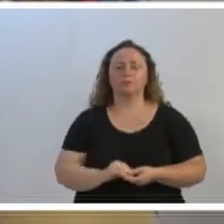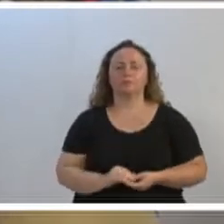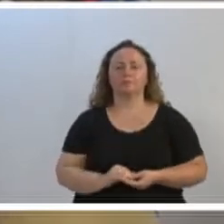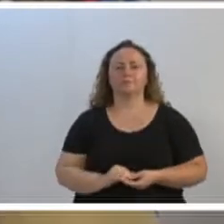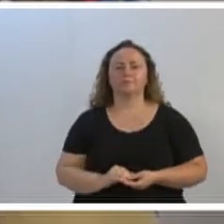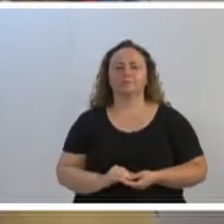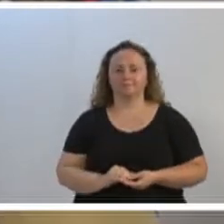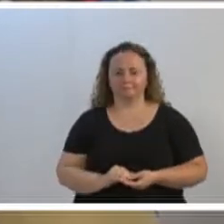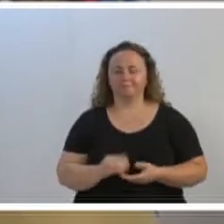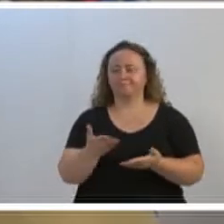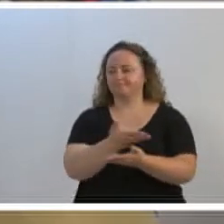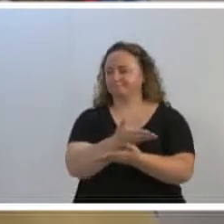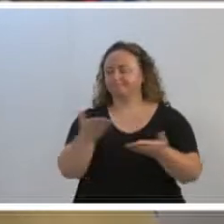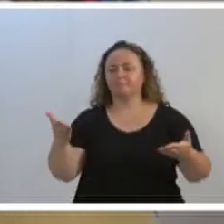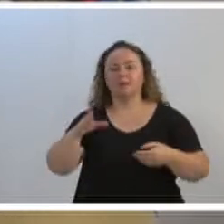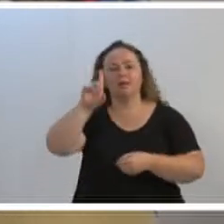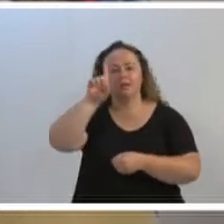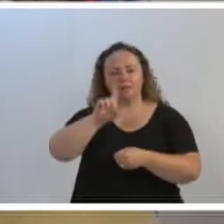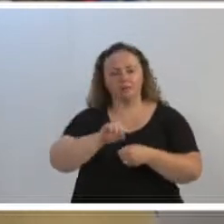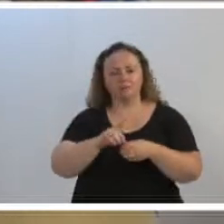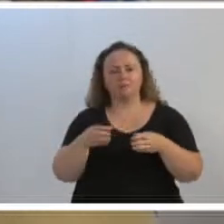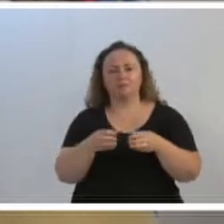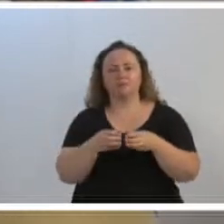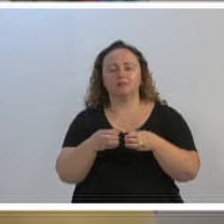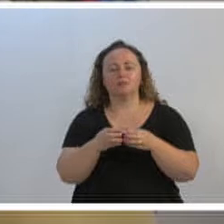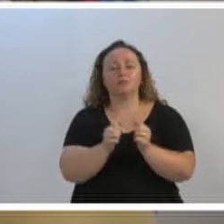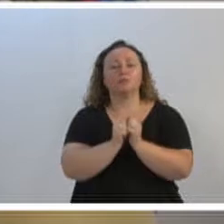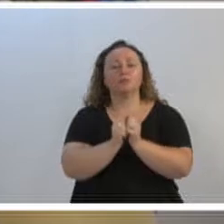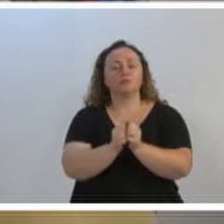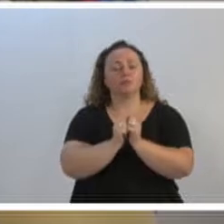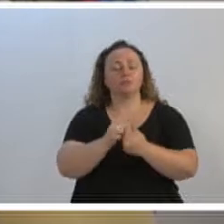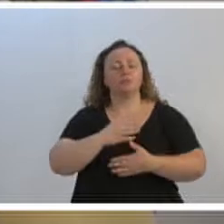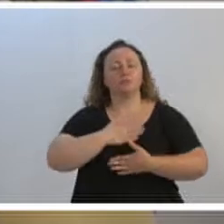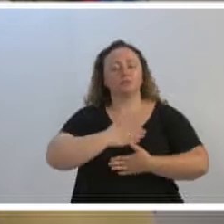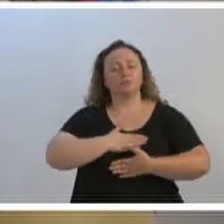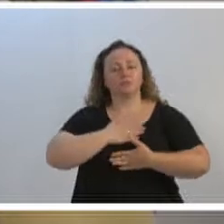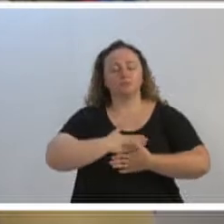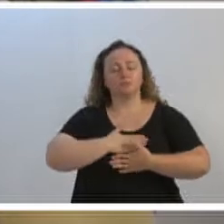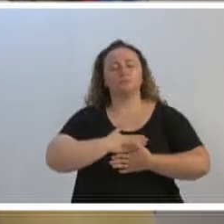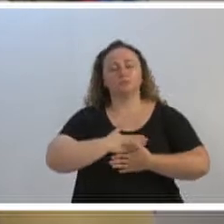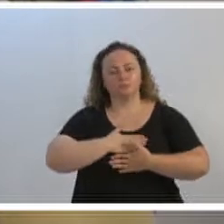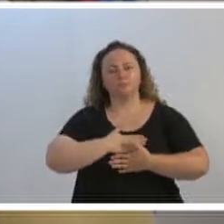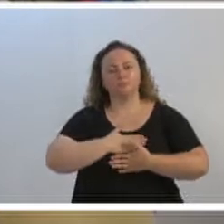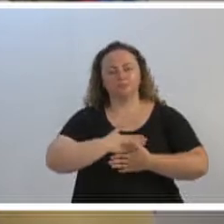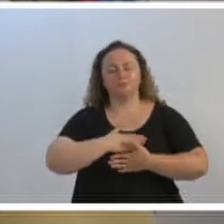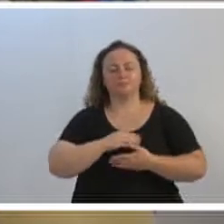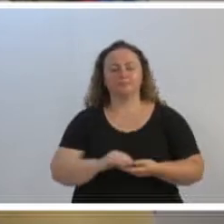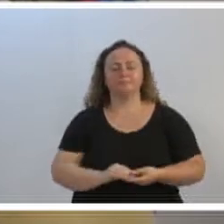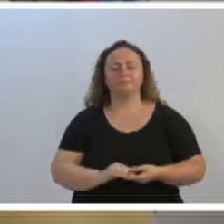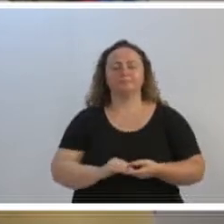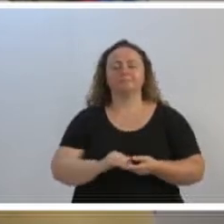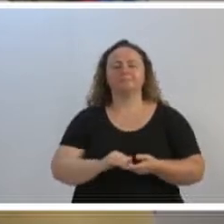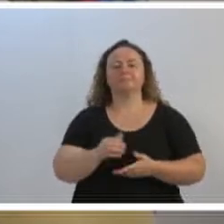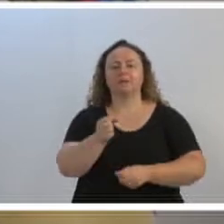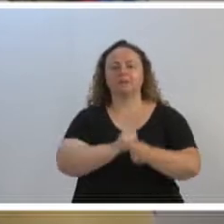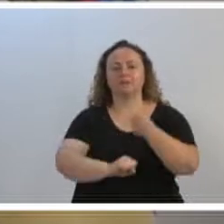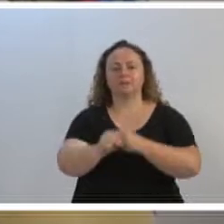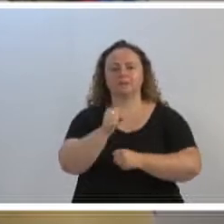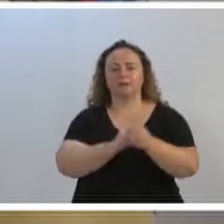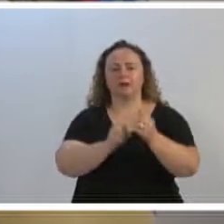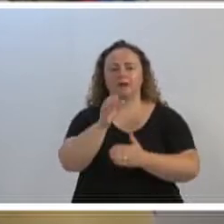se fazem presente aqui nessa tarde, é um prazer tê-las aqui nesta casa conosco. Salmos